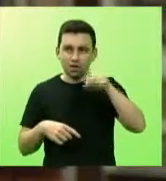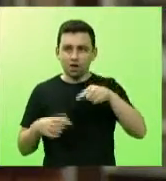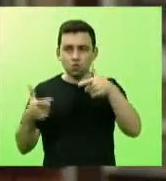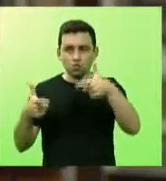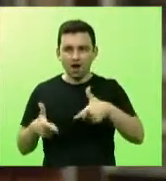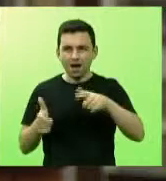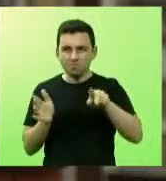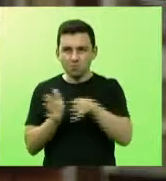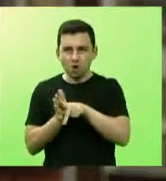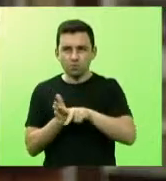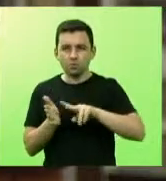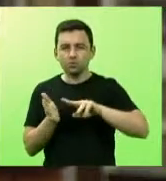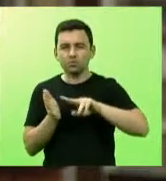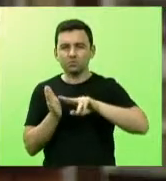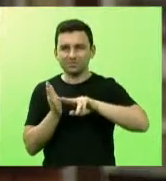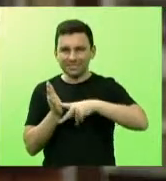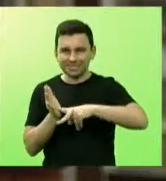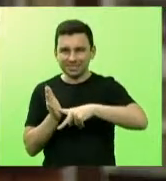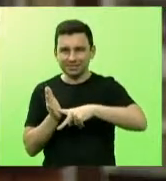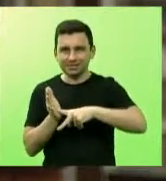um sindicato.